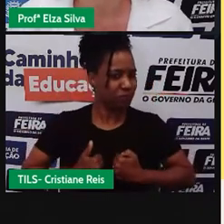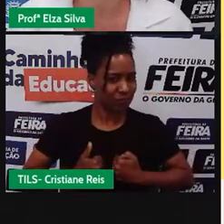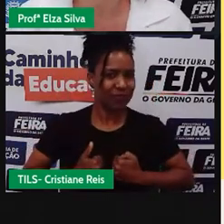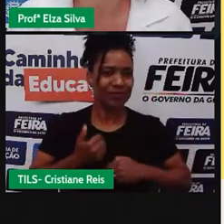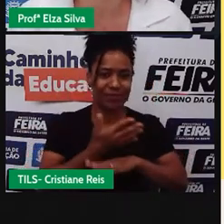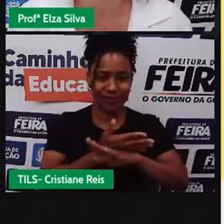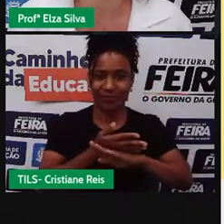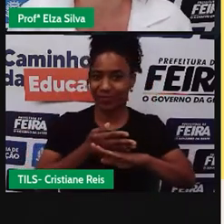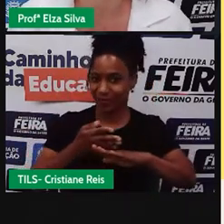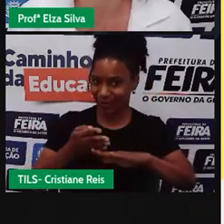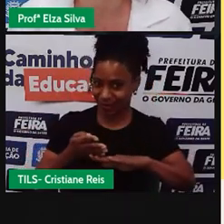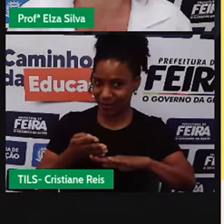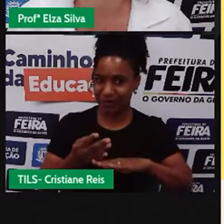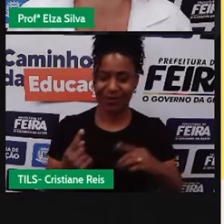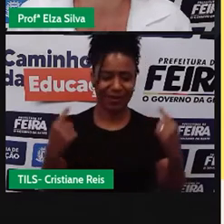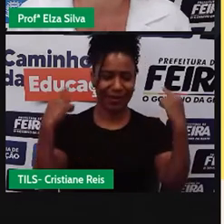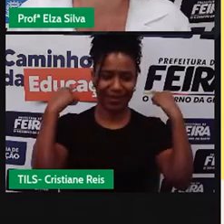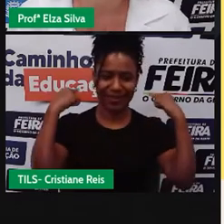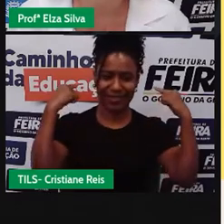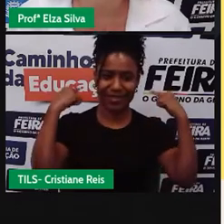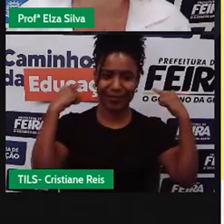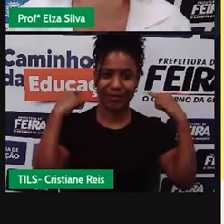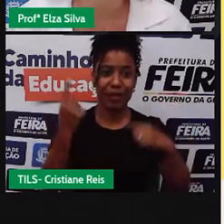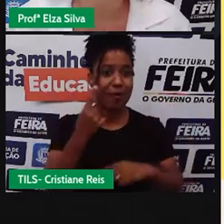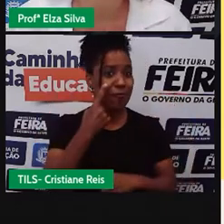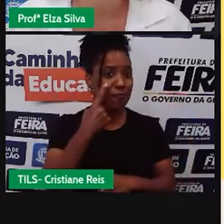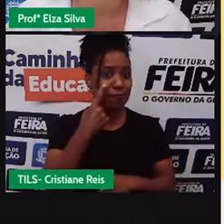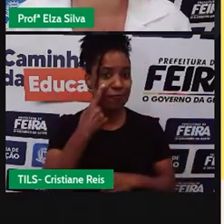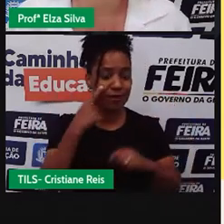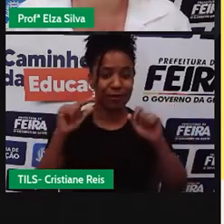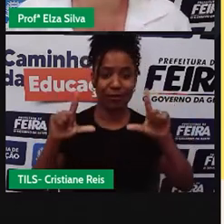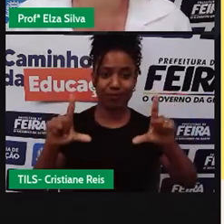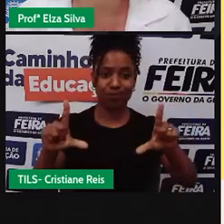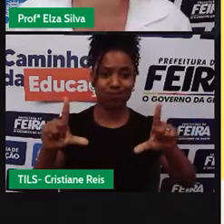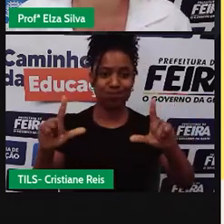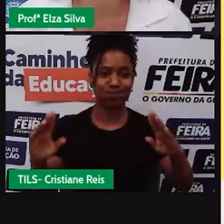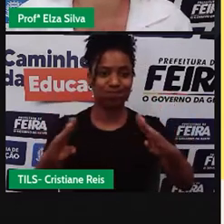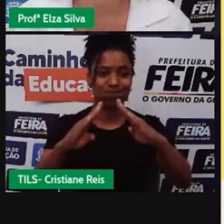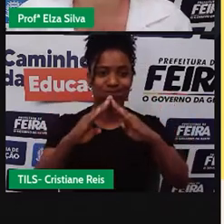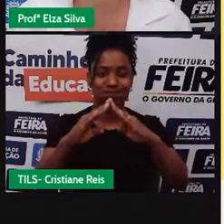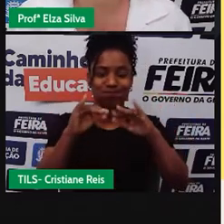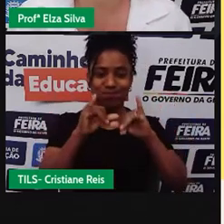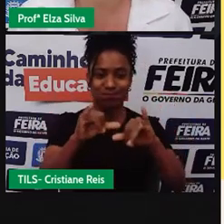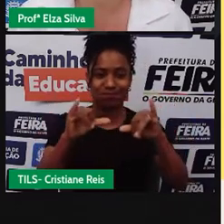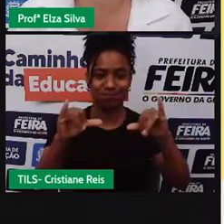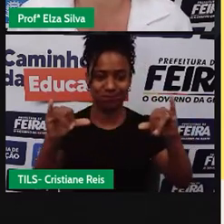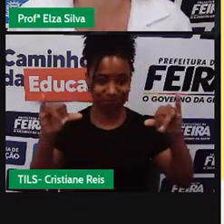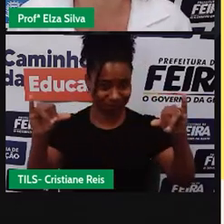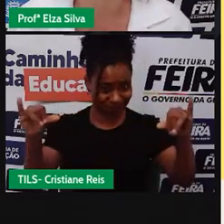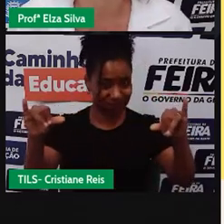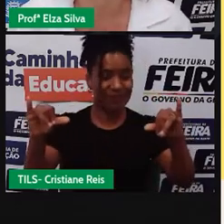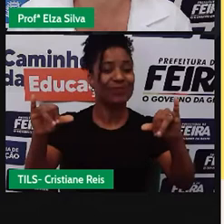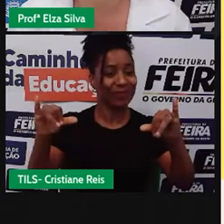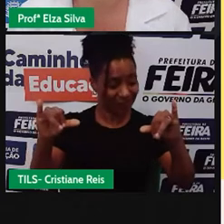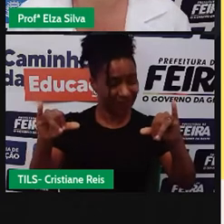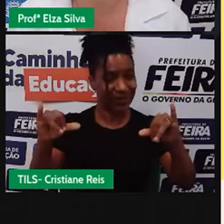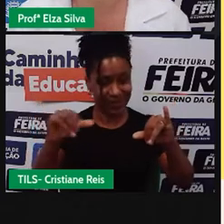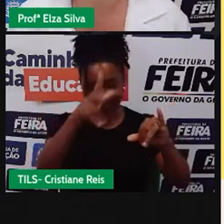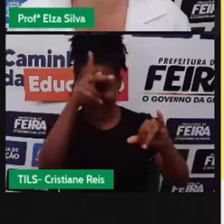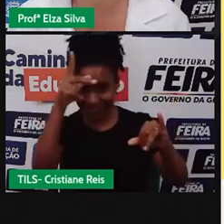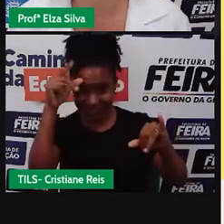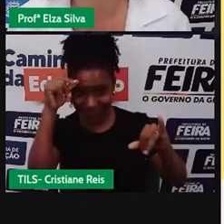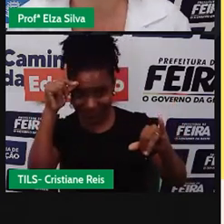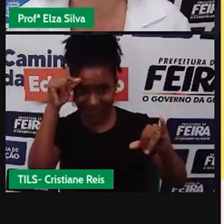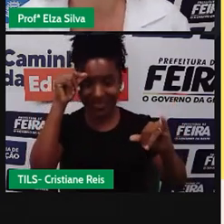de mim vocês podem visualizar um painel com logomarcas da Secretaria de Educação e da